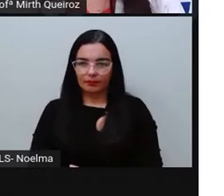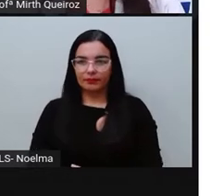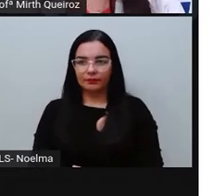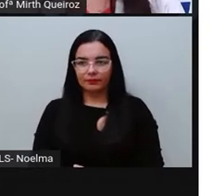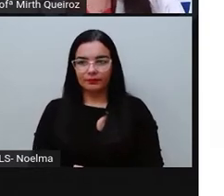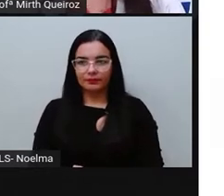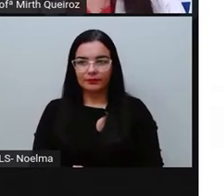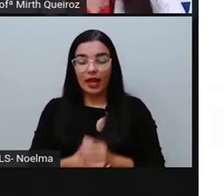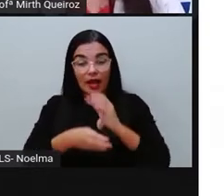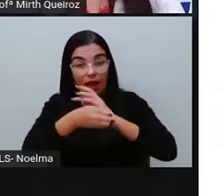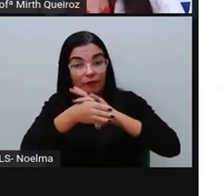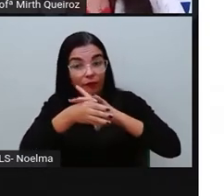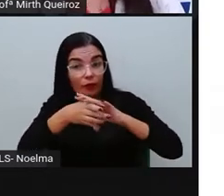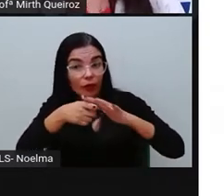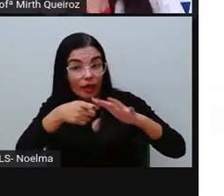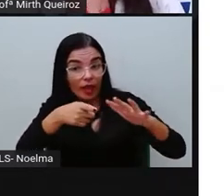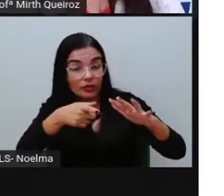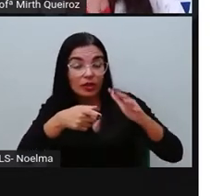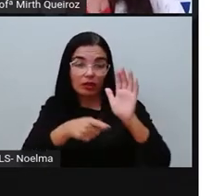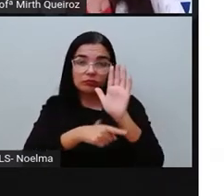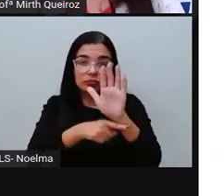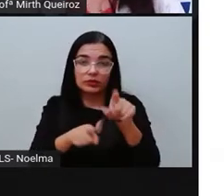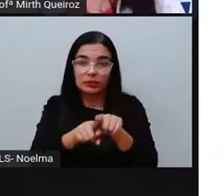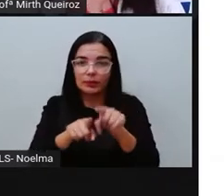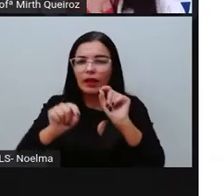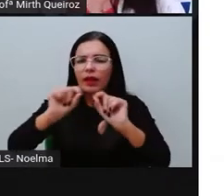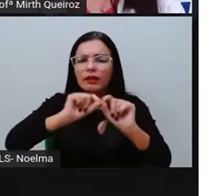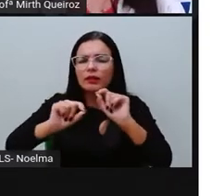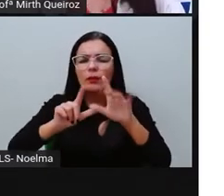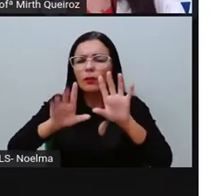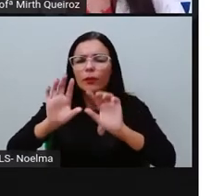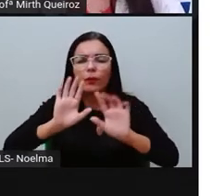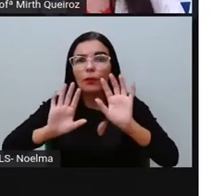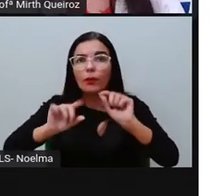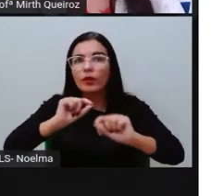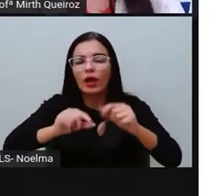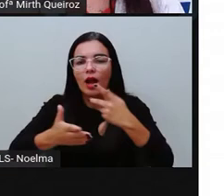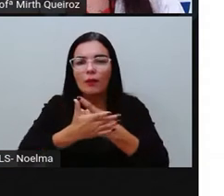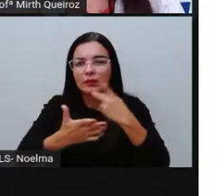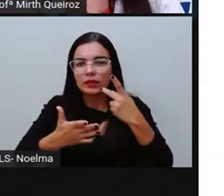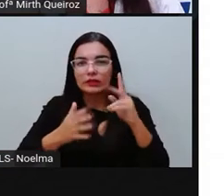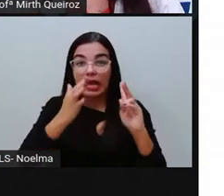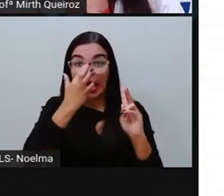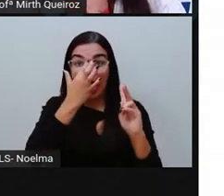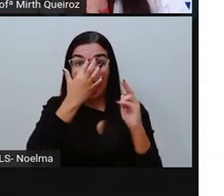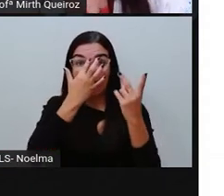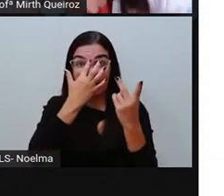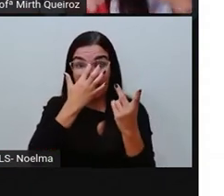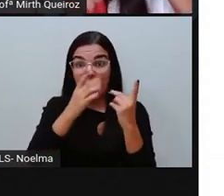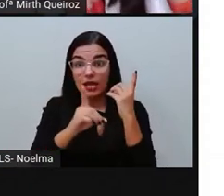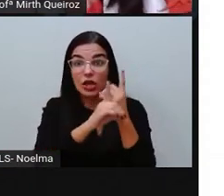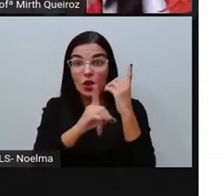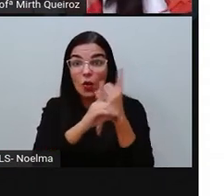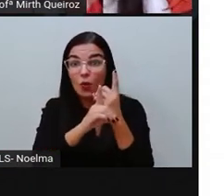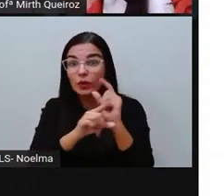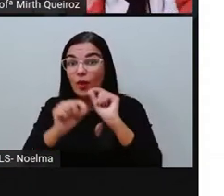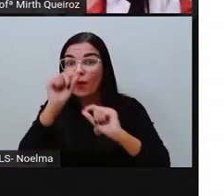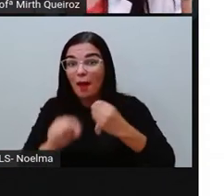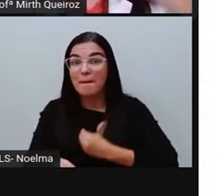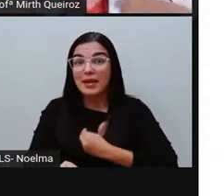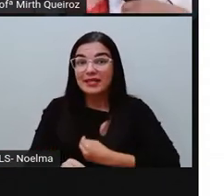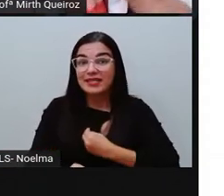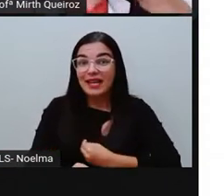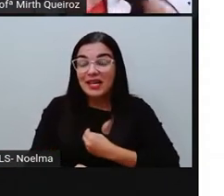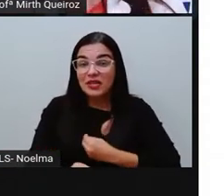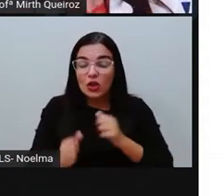vai ajudar. Sendo assim, a letra H encontra-se presente nos dígrafos. Olha só,